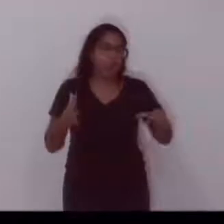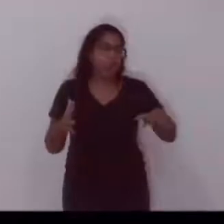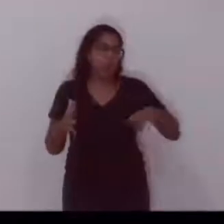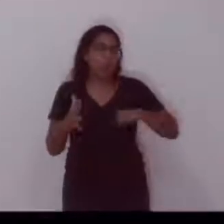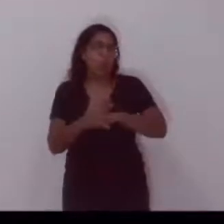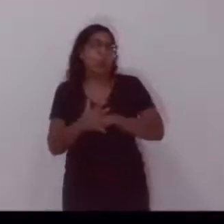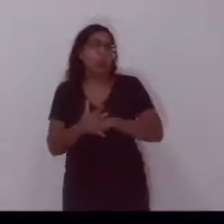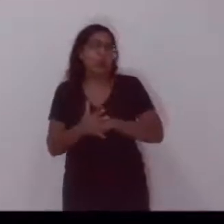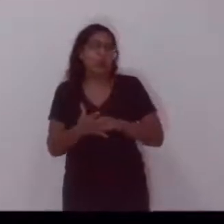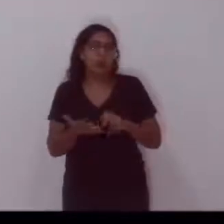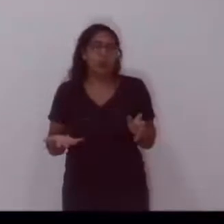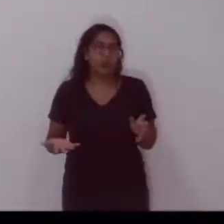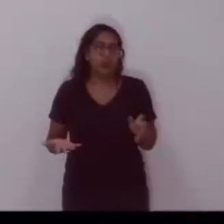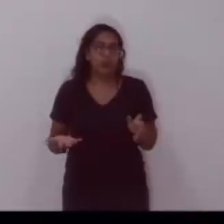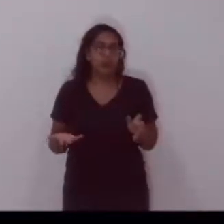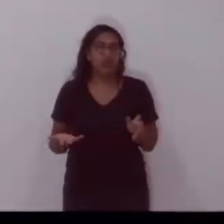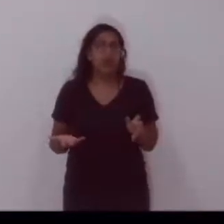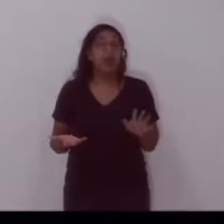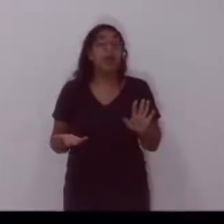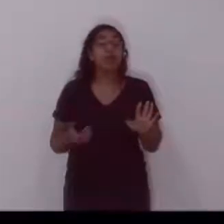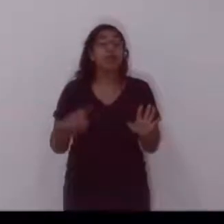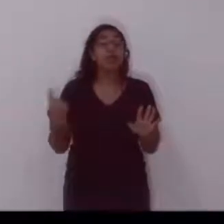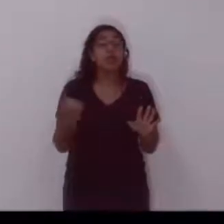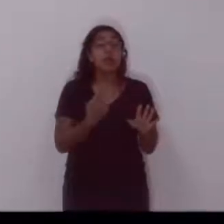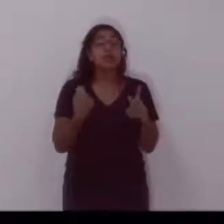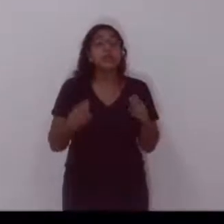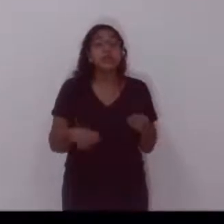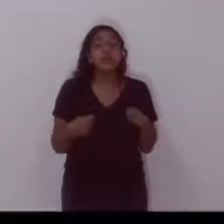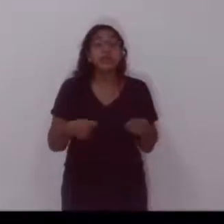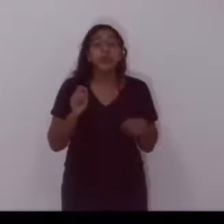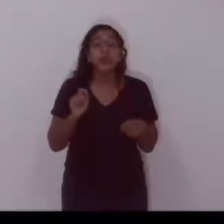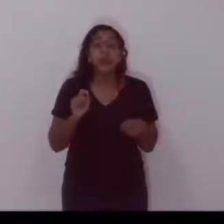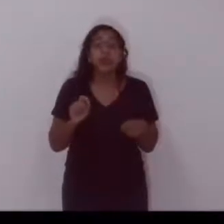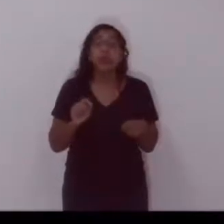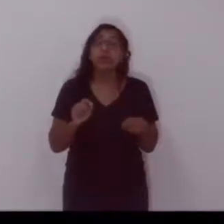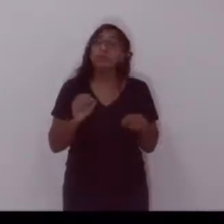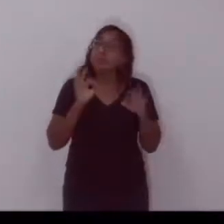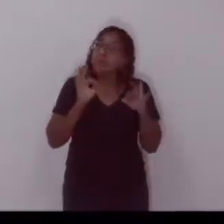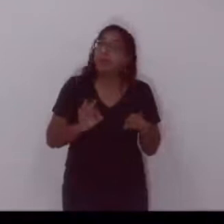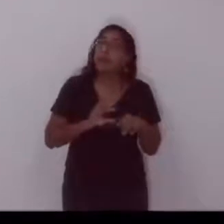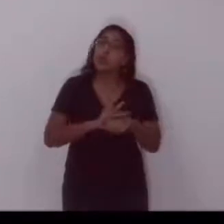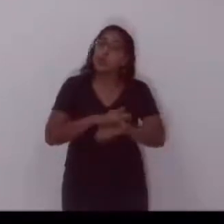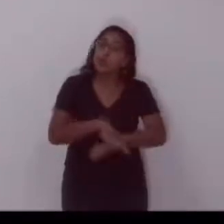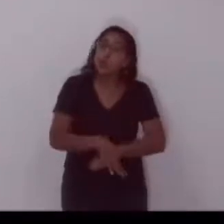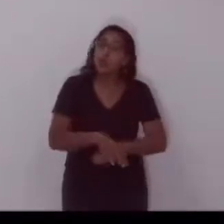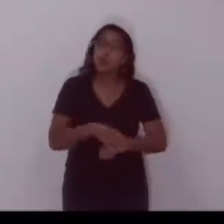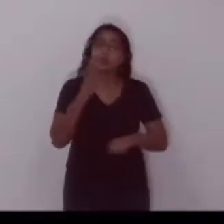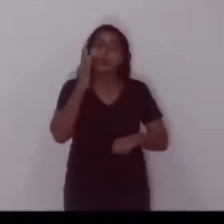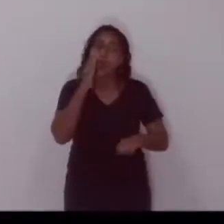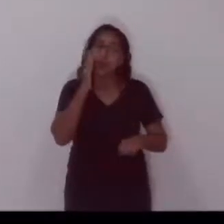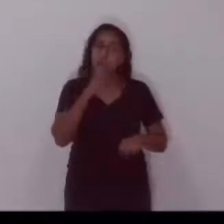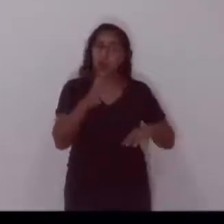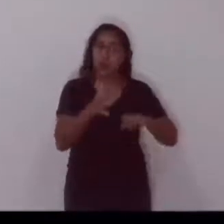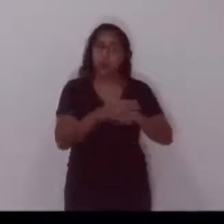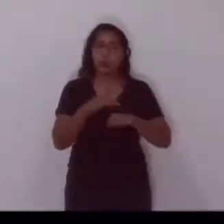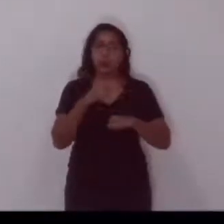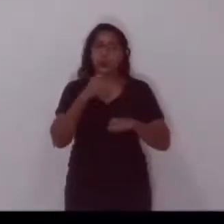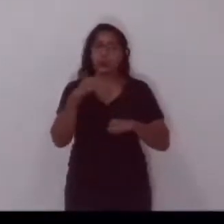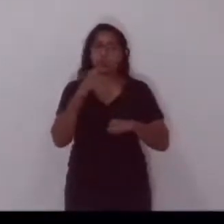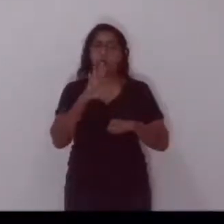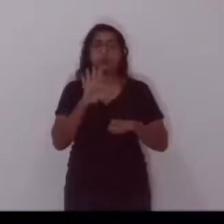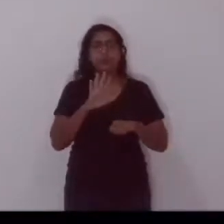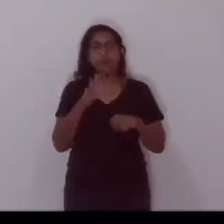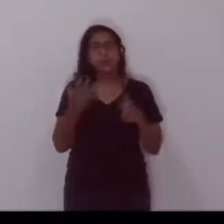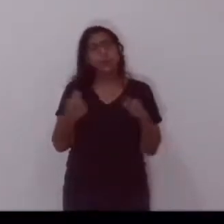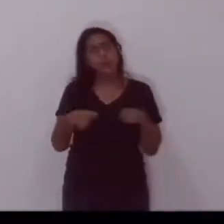momentânea. Não é essa a palavra. A gente tem que ter certeza que não vai acontecer um acidente grave. Para isso, tem que usar a técnica. E o